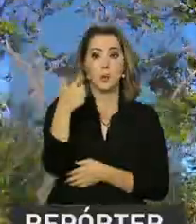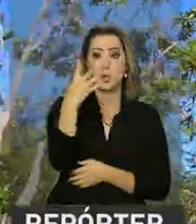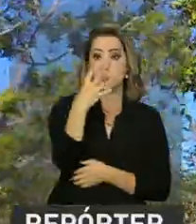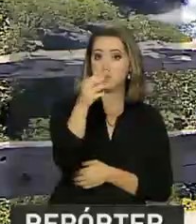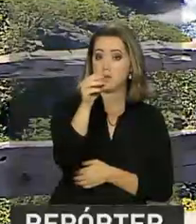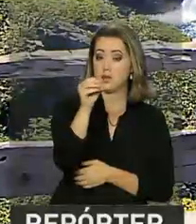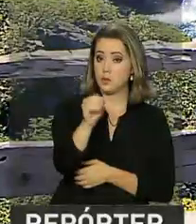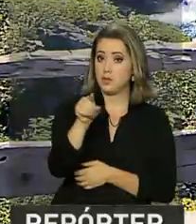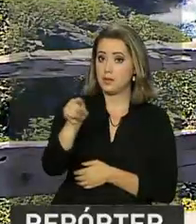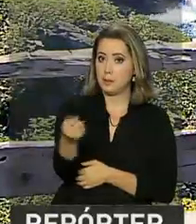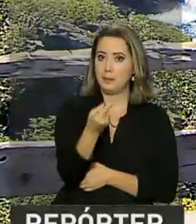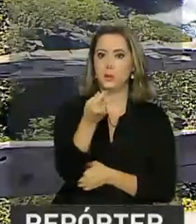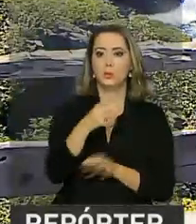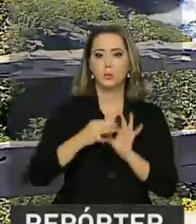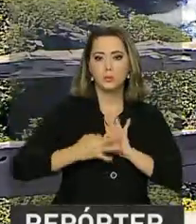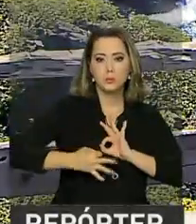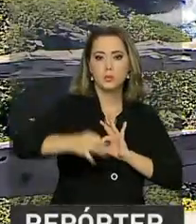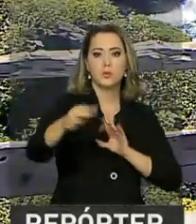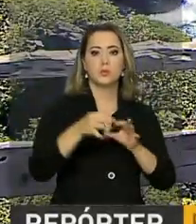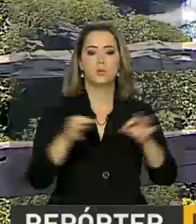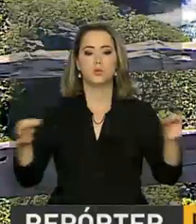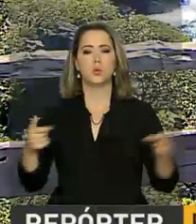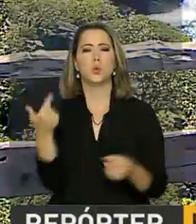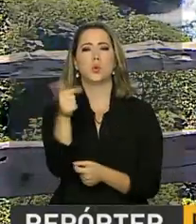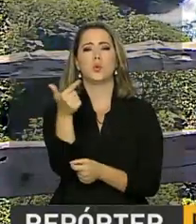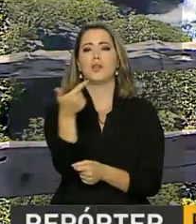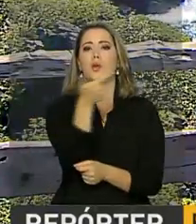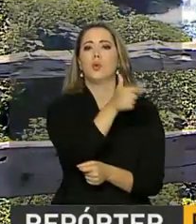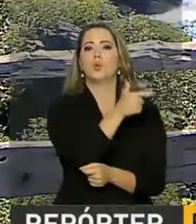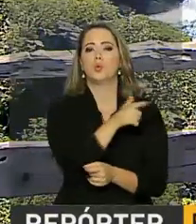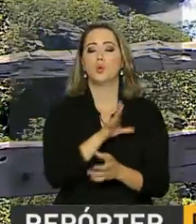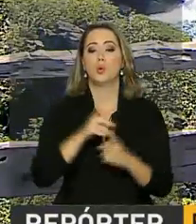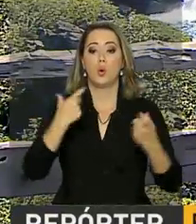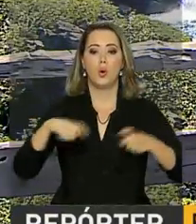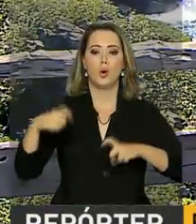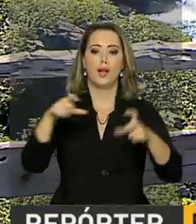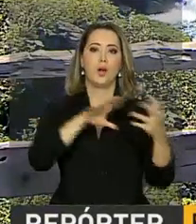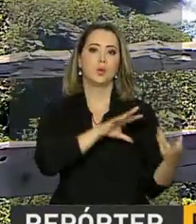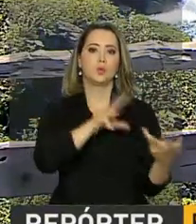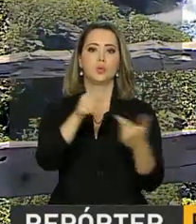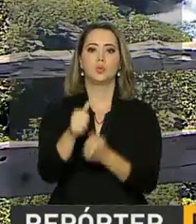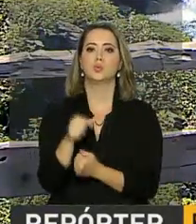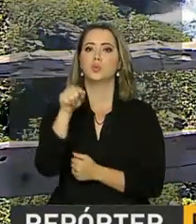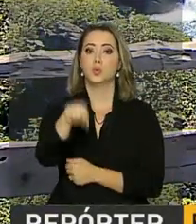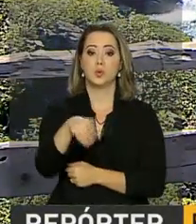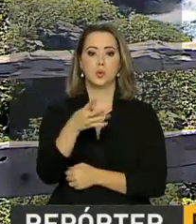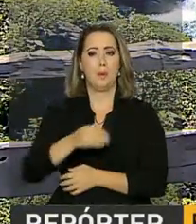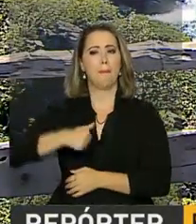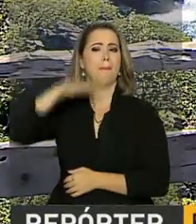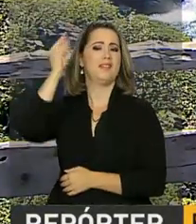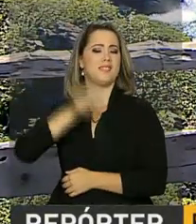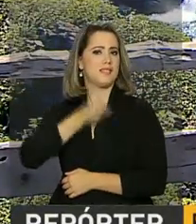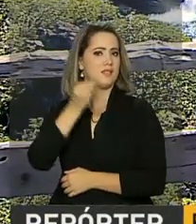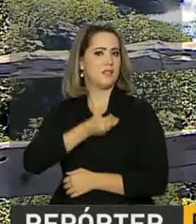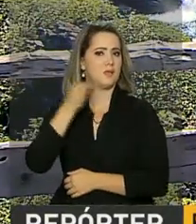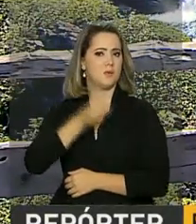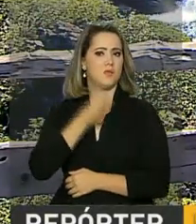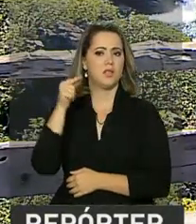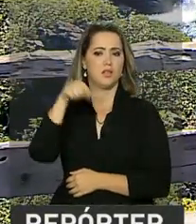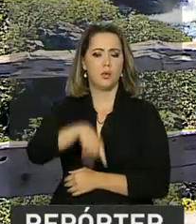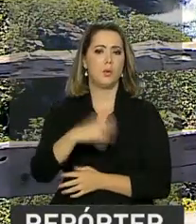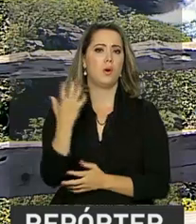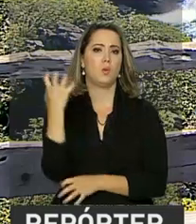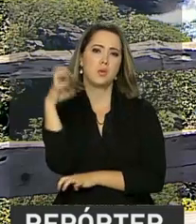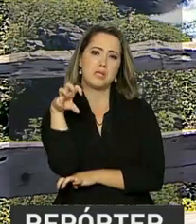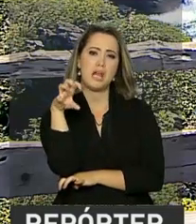240.000 não existe no planeta Savanas tão ricas em termos de vida e de recursos naturais como serrado